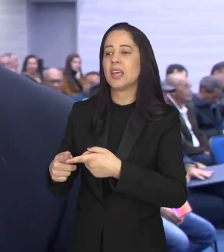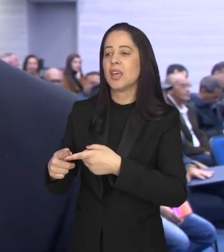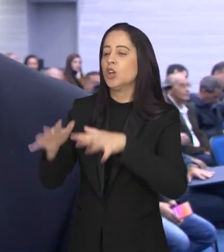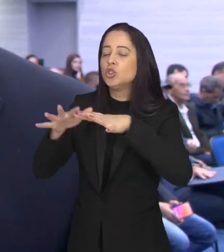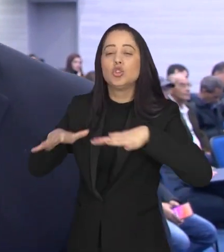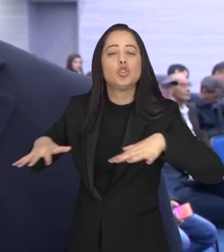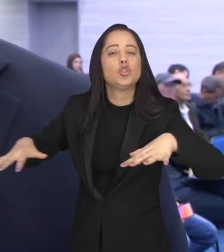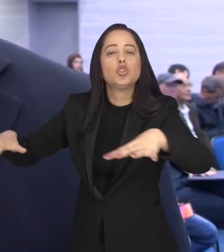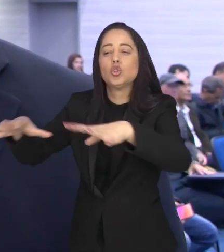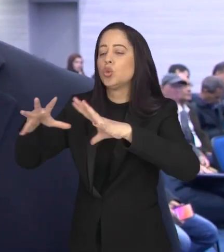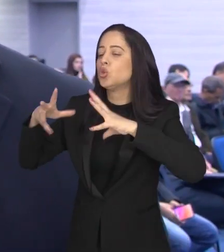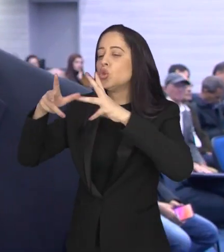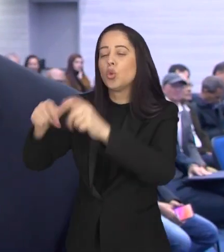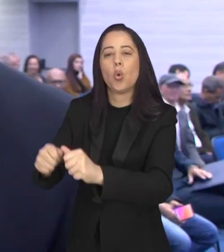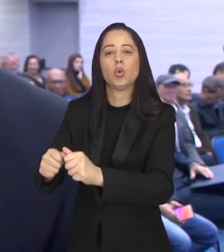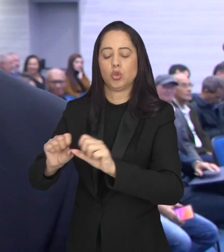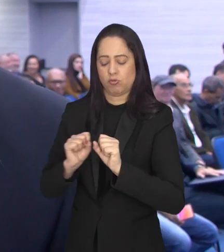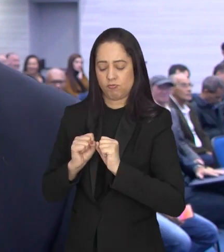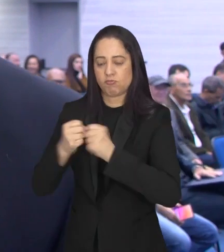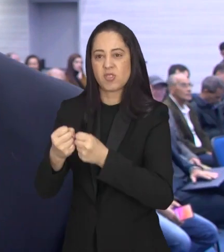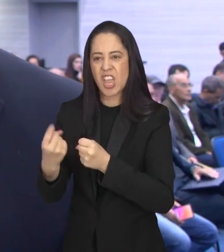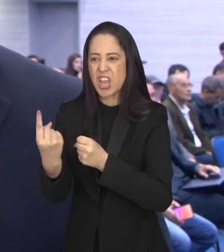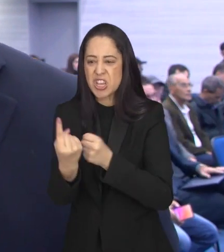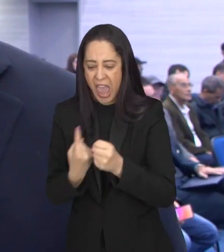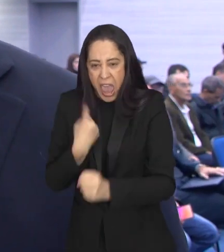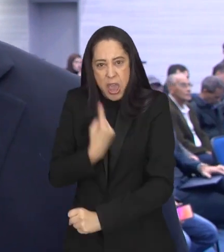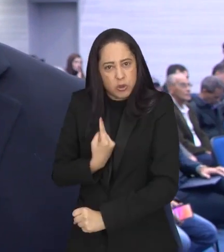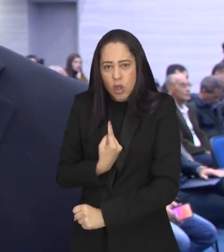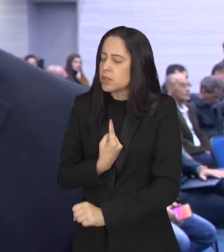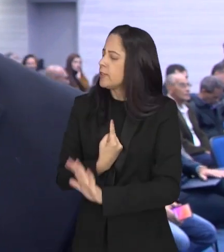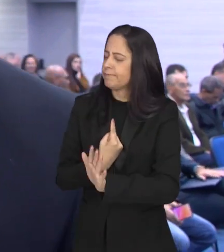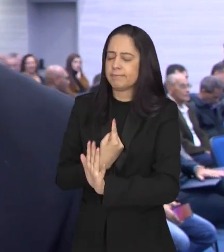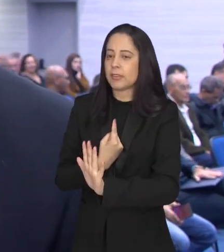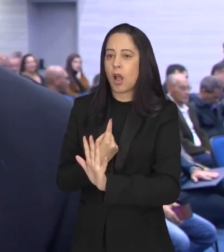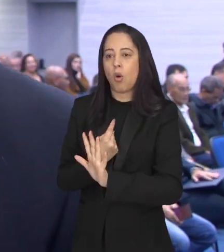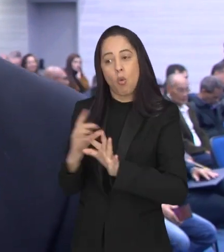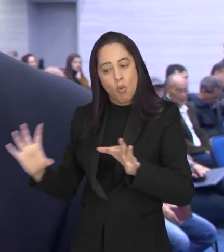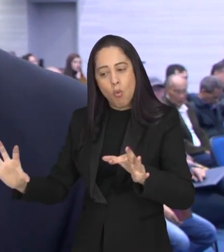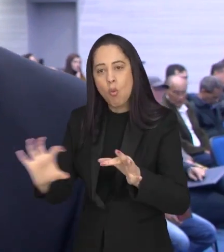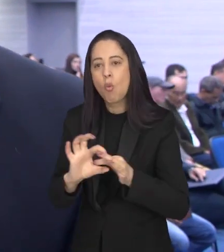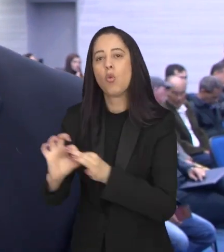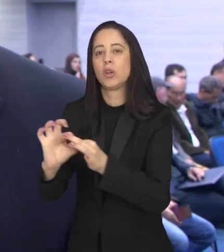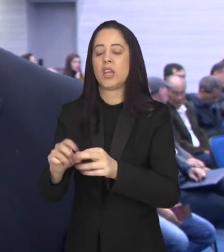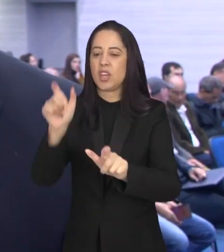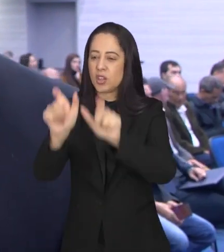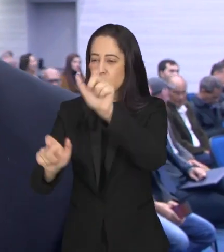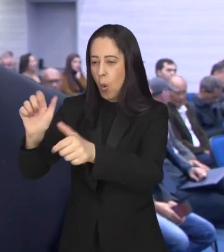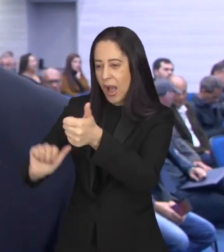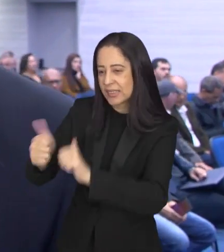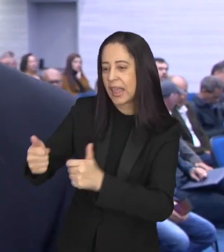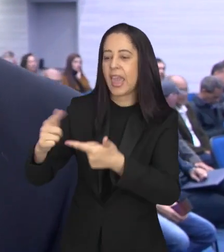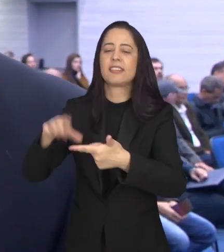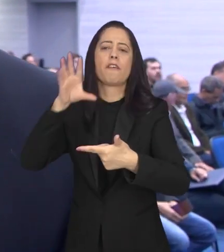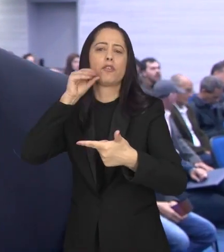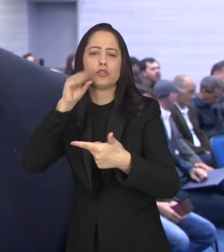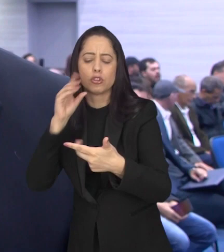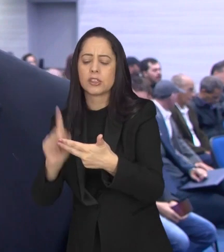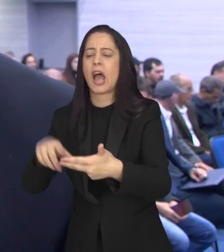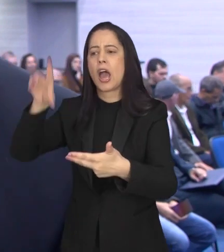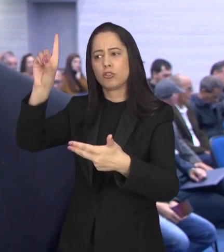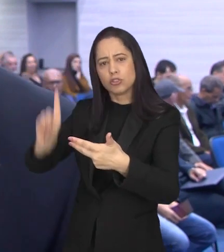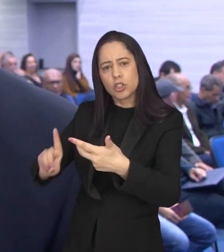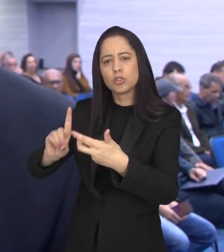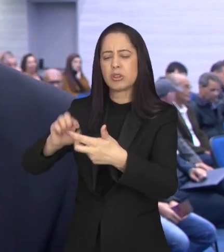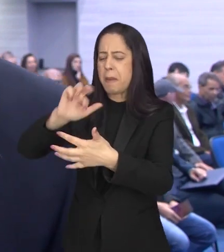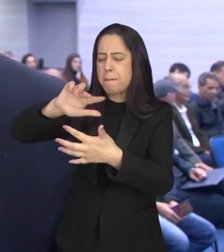muito feliz, eu acho que a dedicação também de todos, né? A gente não faz nada sozinho, nós conquistamos juntos, né? Com um grupo de